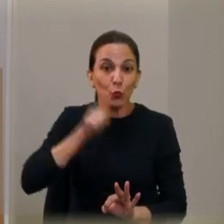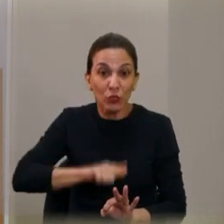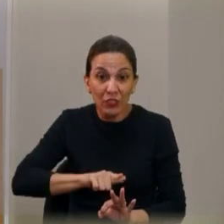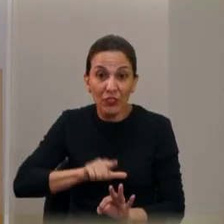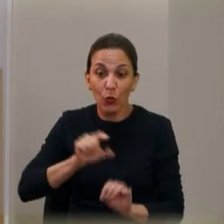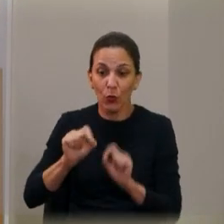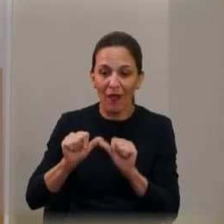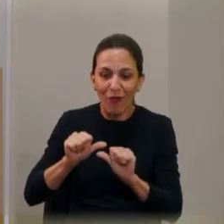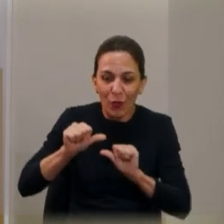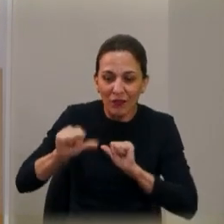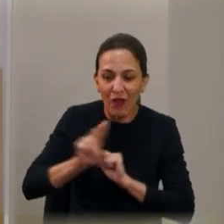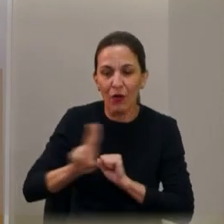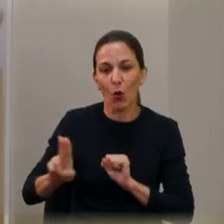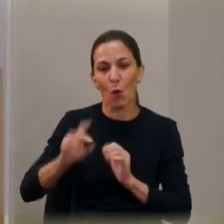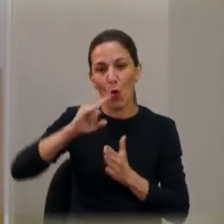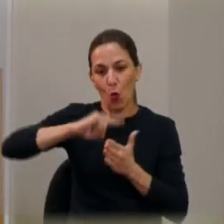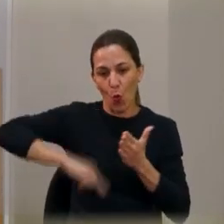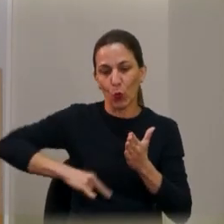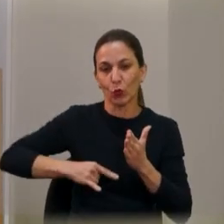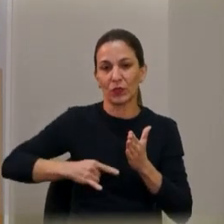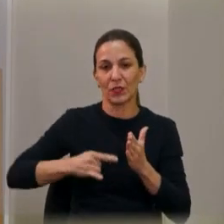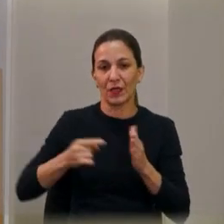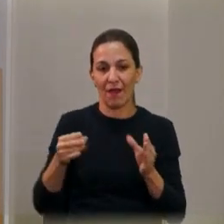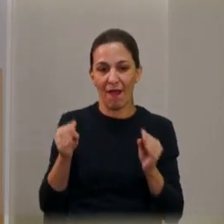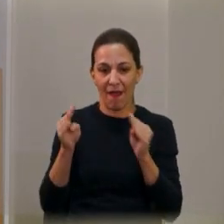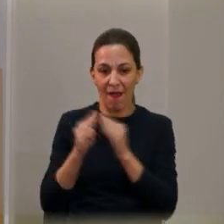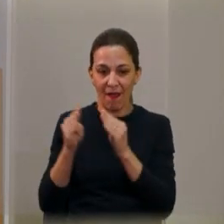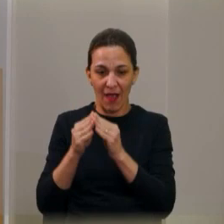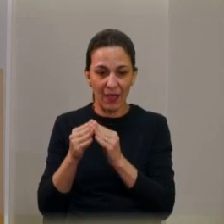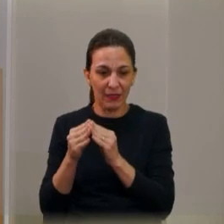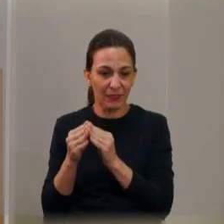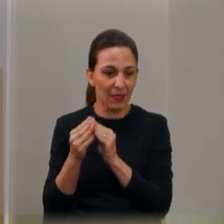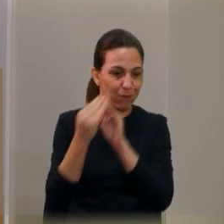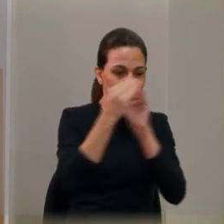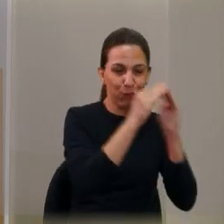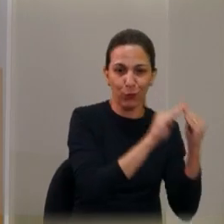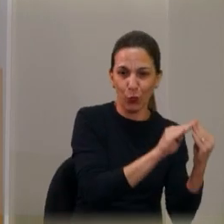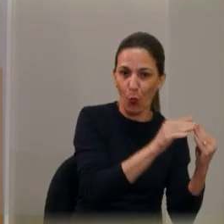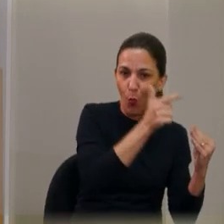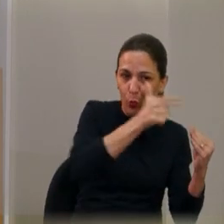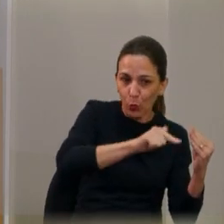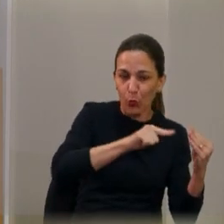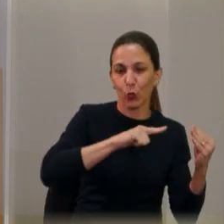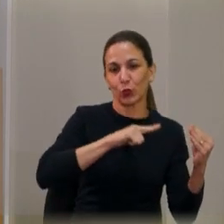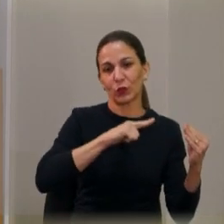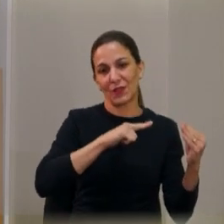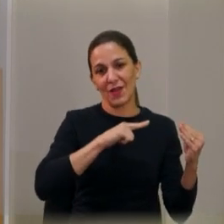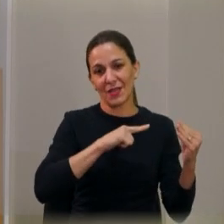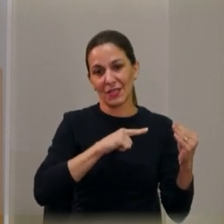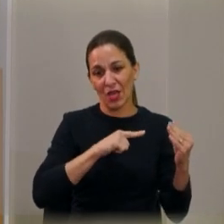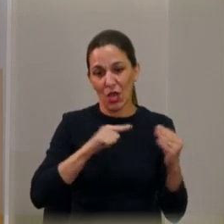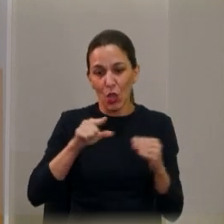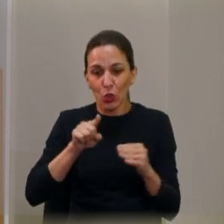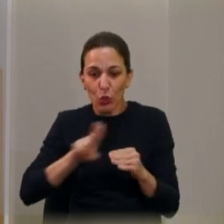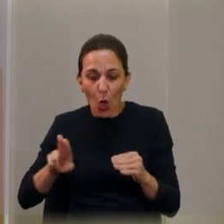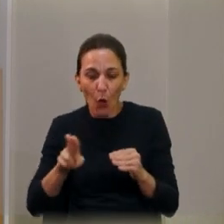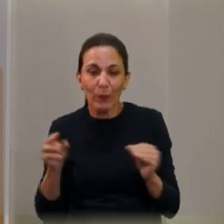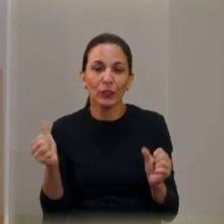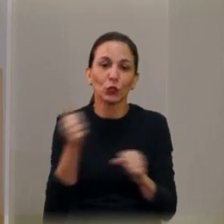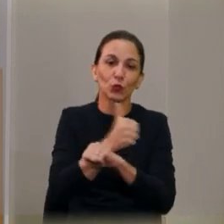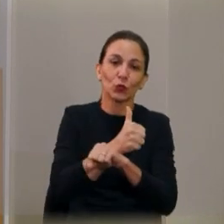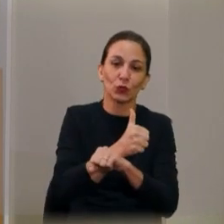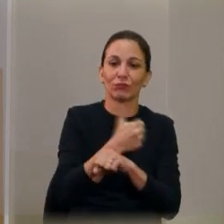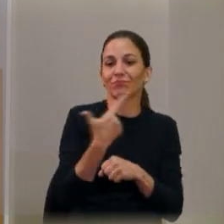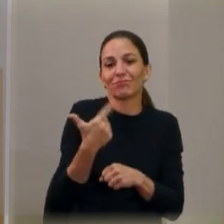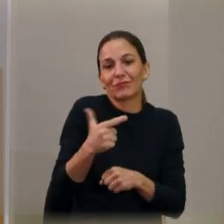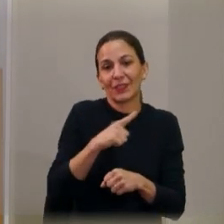conseguia fazer uma transação simples ele se mudou de uma casa para outra e ele não conseguia mudar a titularidade do dai do relógio para pagar